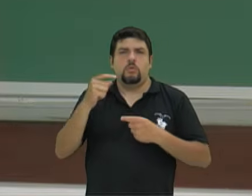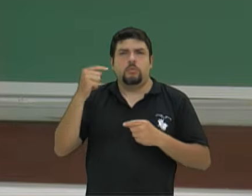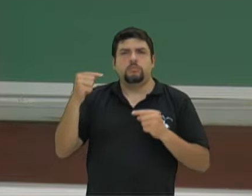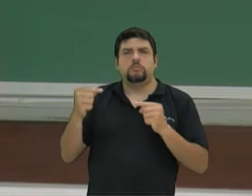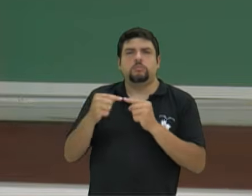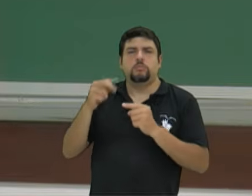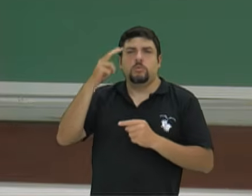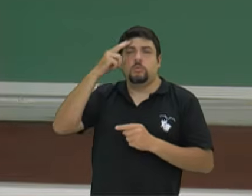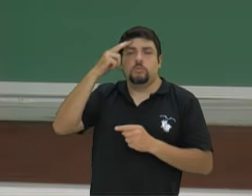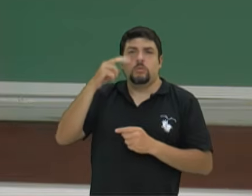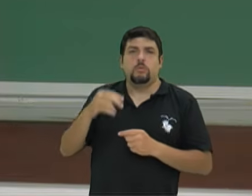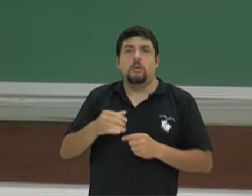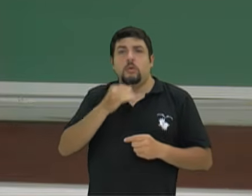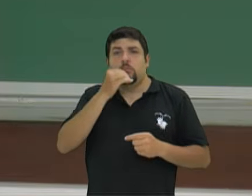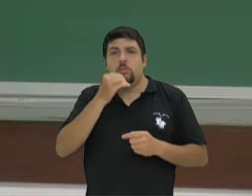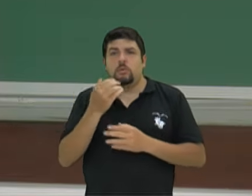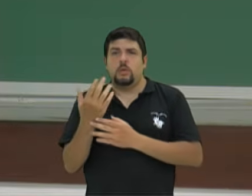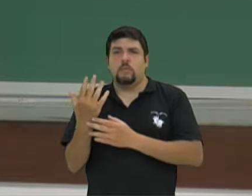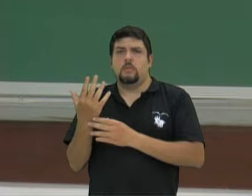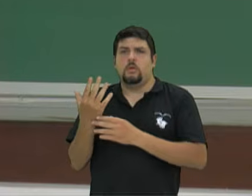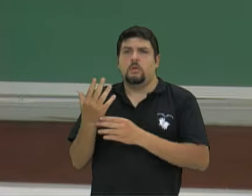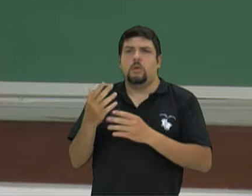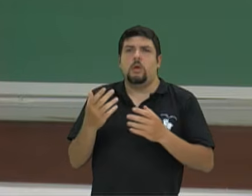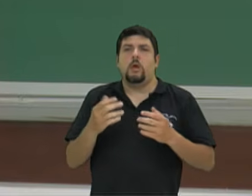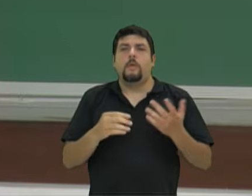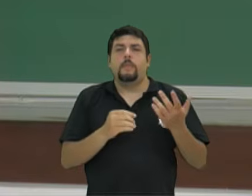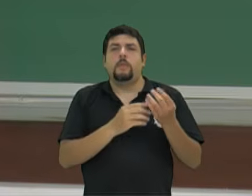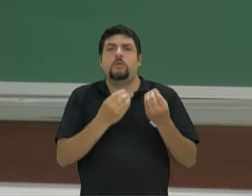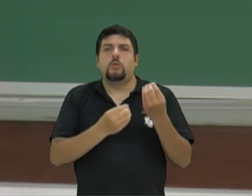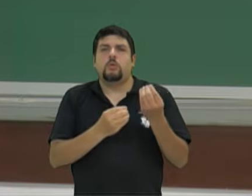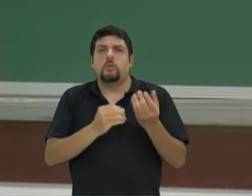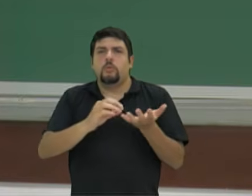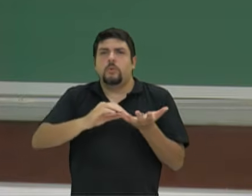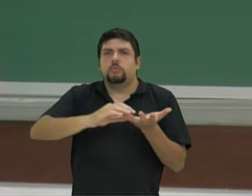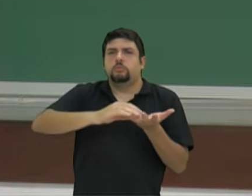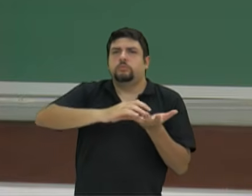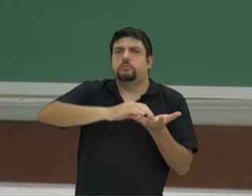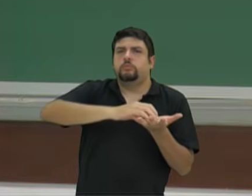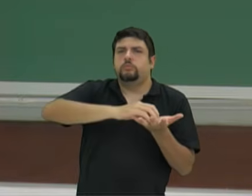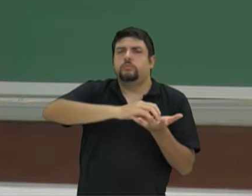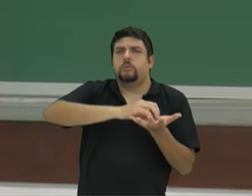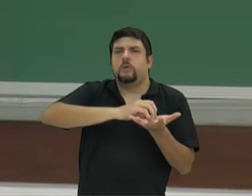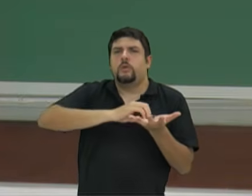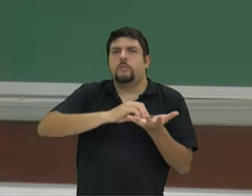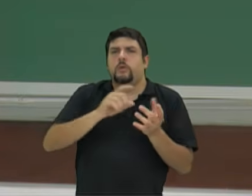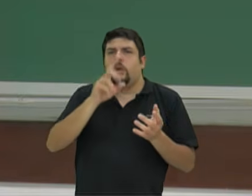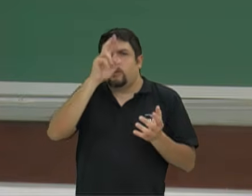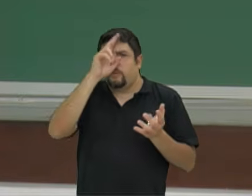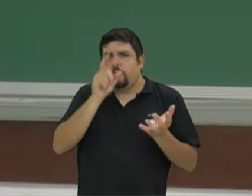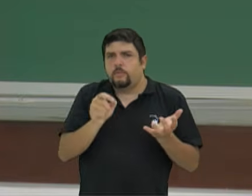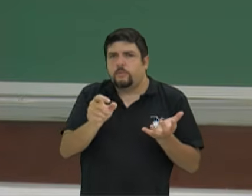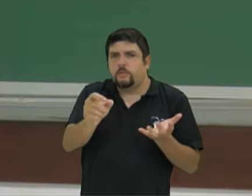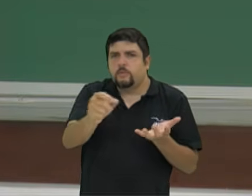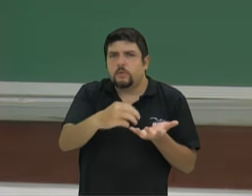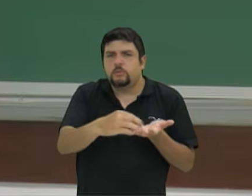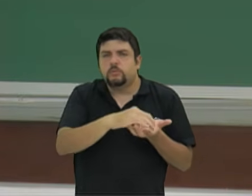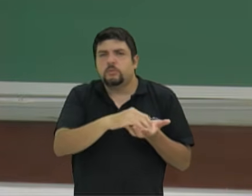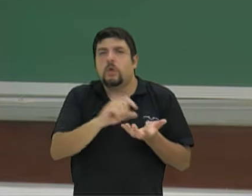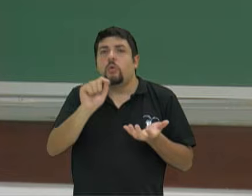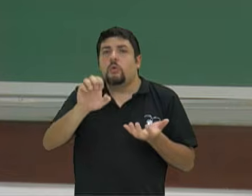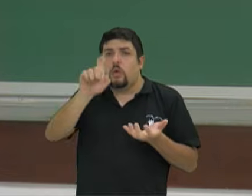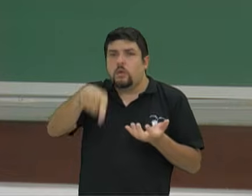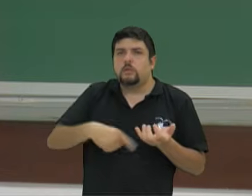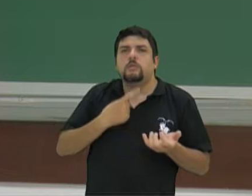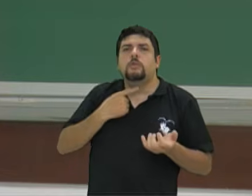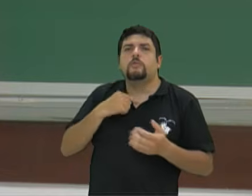Por exemplo, formiga na mão. Naquela época, a ideia do formigamento na mão é o desejo de matar, né? A gente tem ele lá, ele que estava cobiçando a